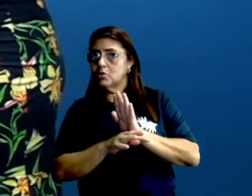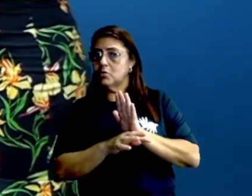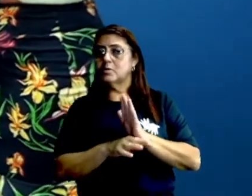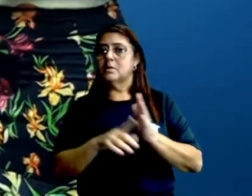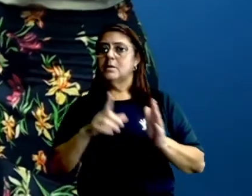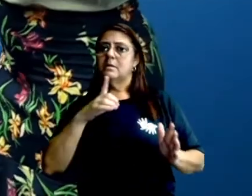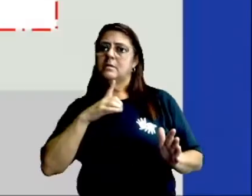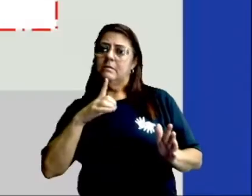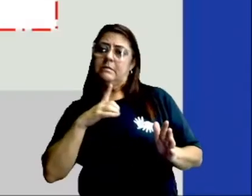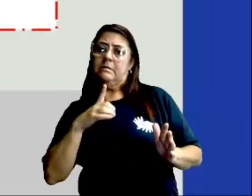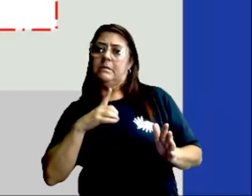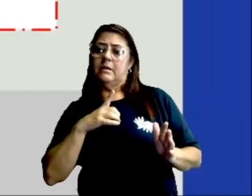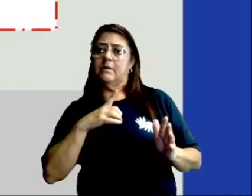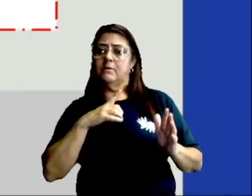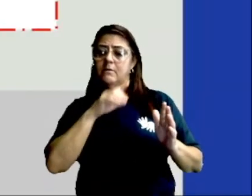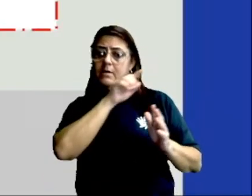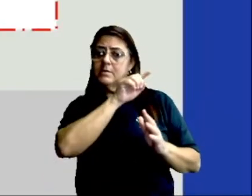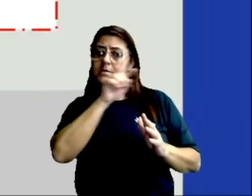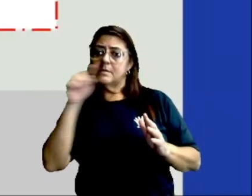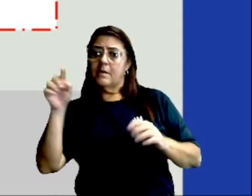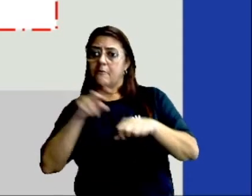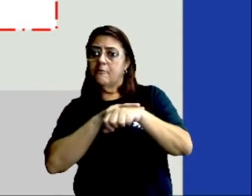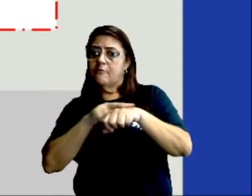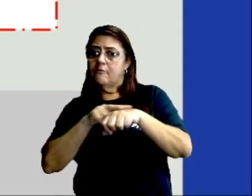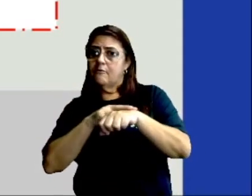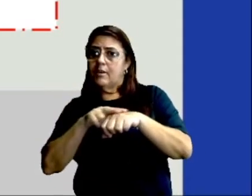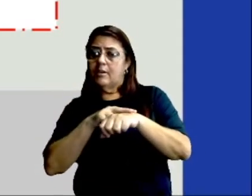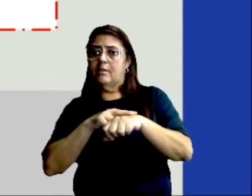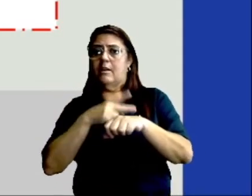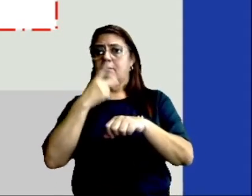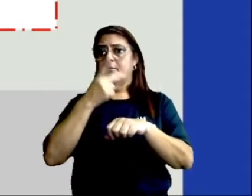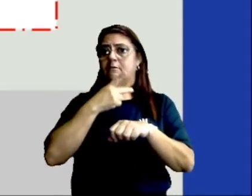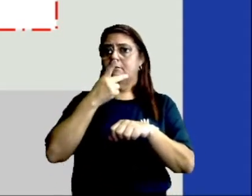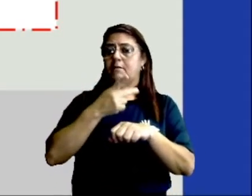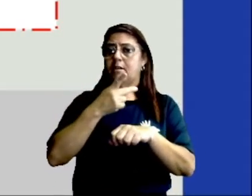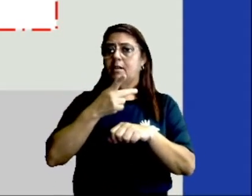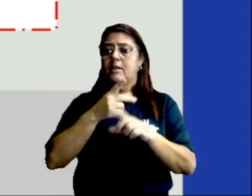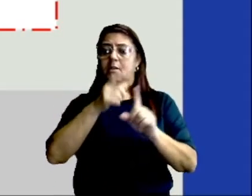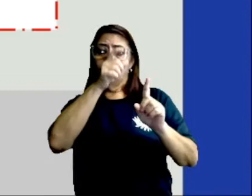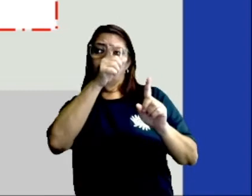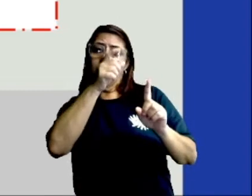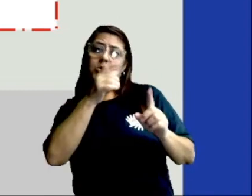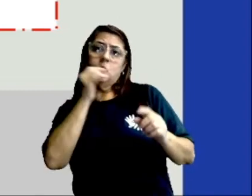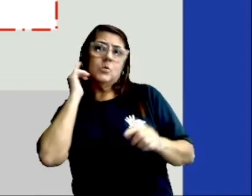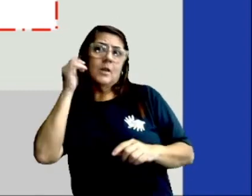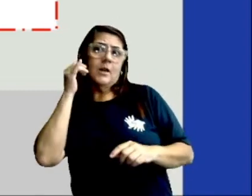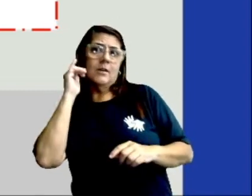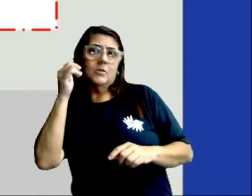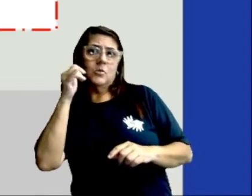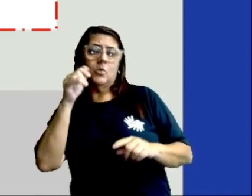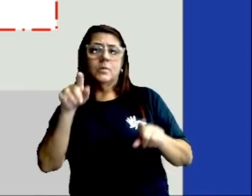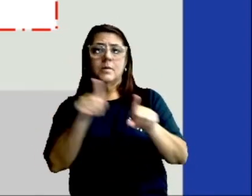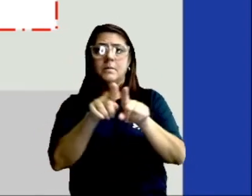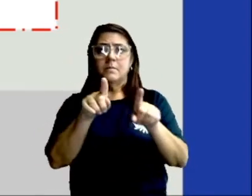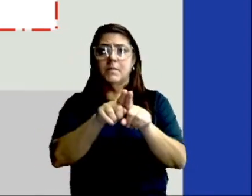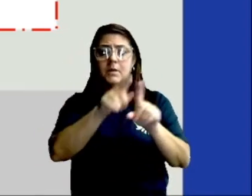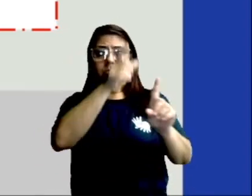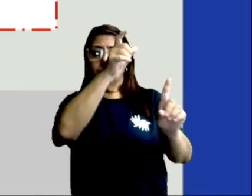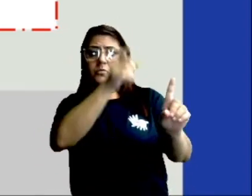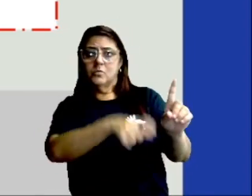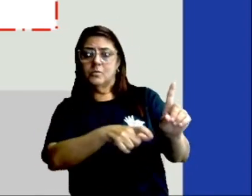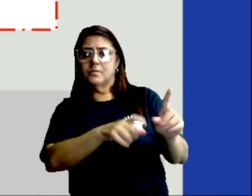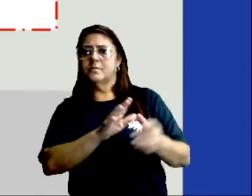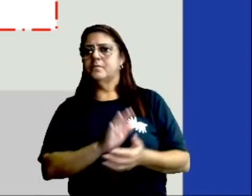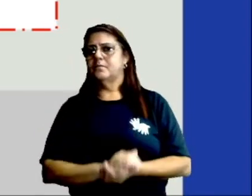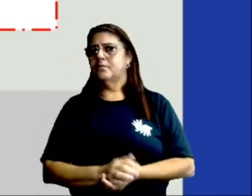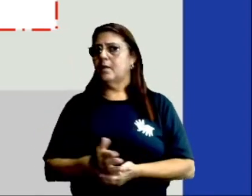nele nós vamos sublinhar de verde as falas do narrador e de vermelho as falas dos personagens, tá certo?